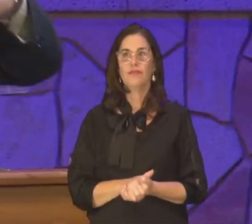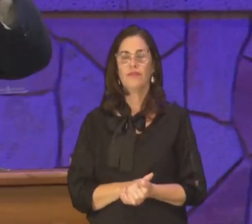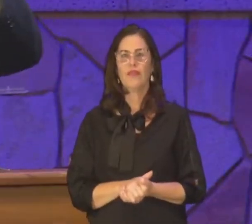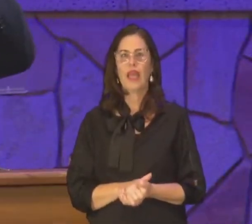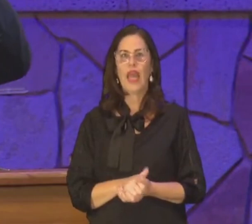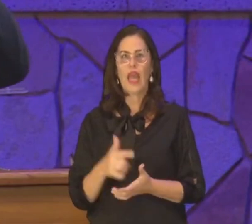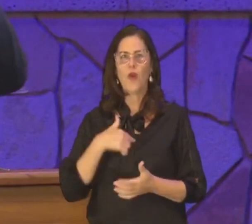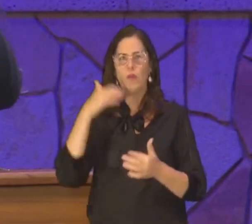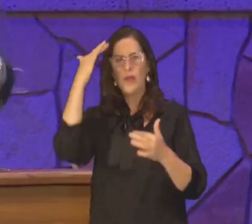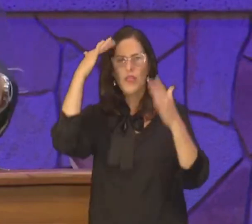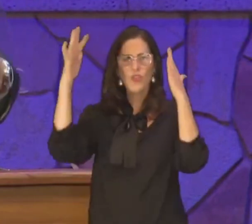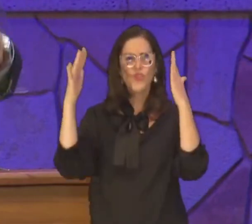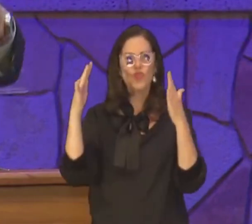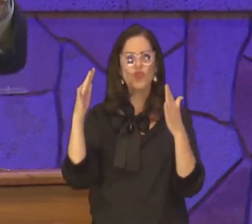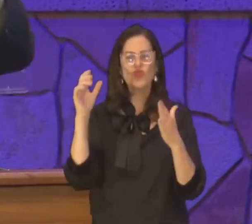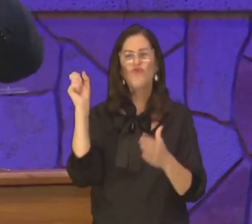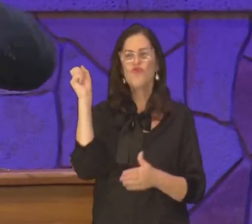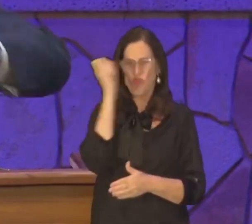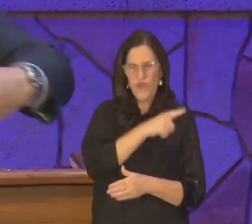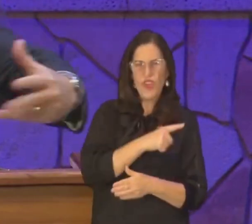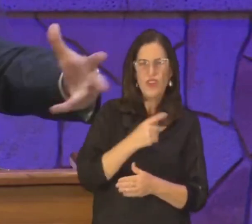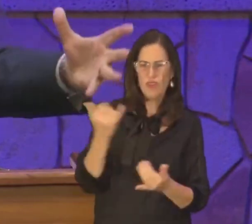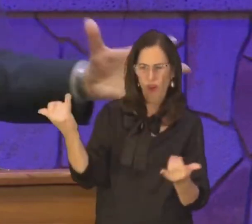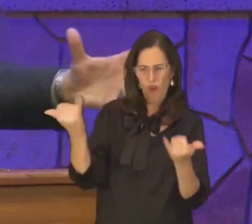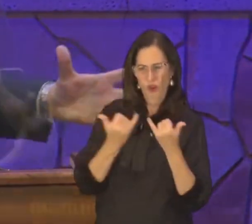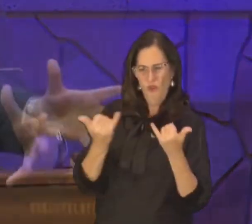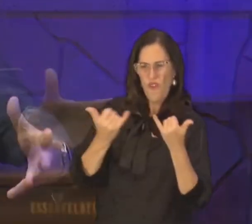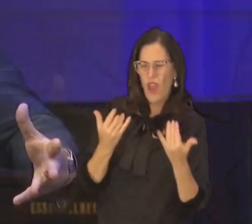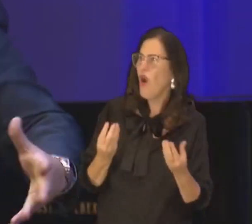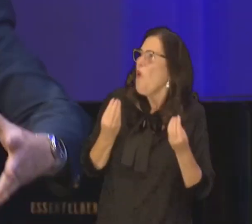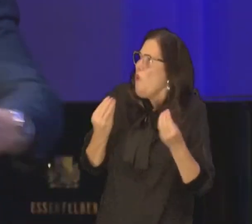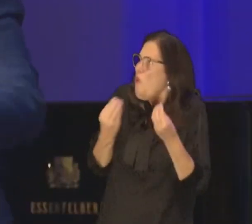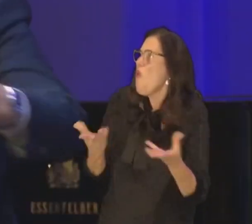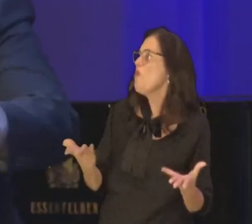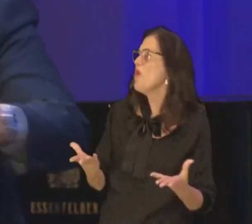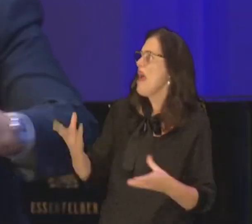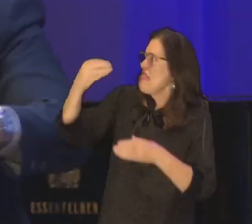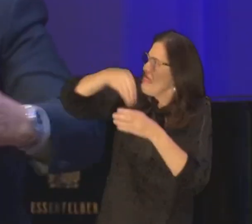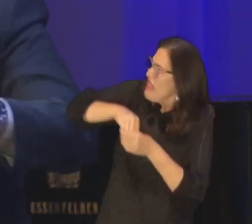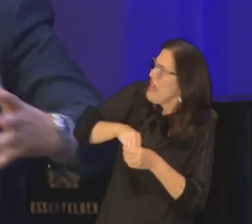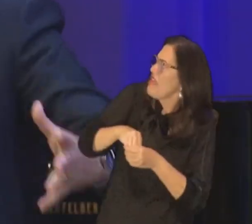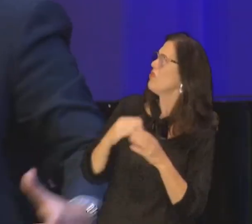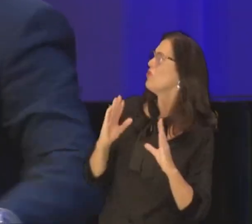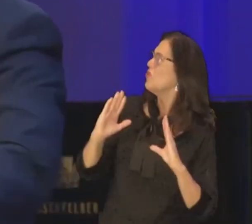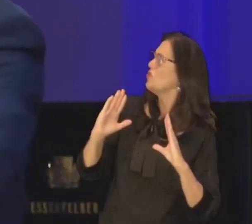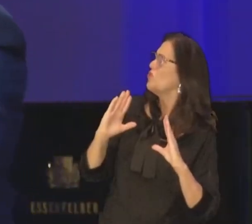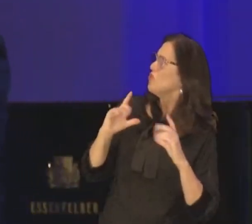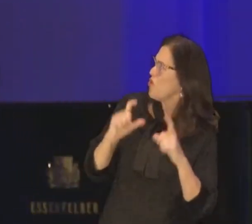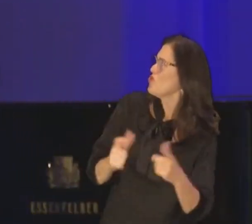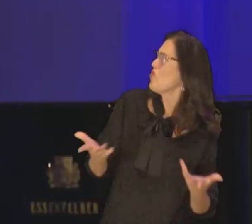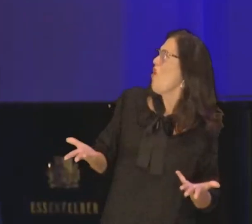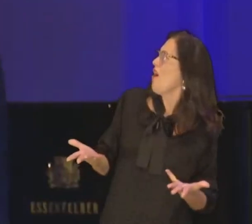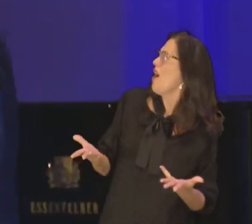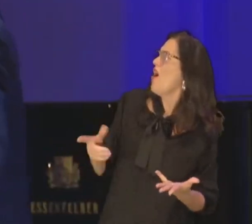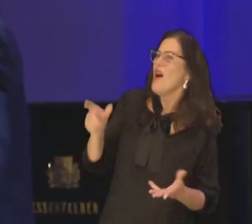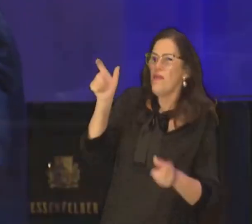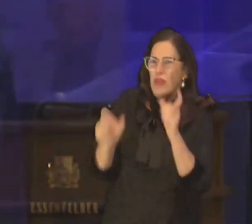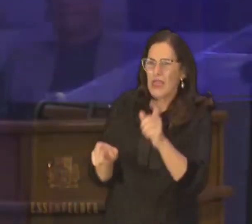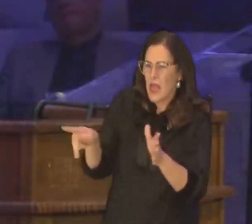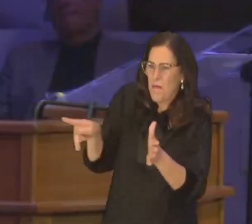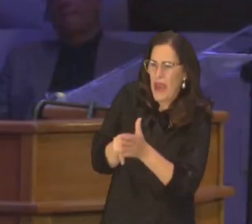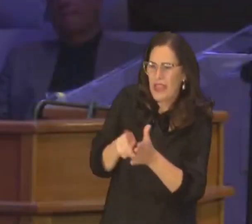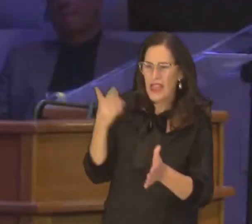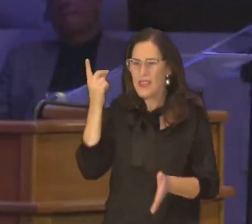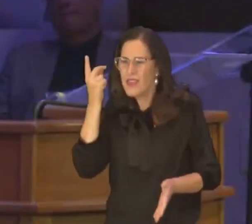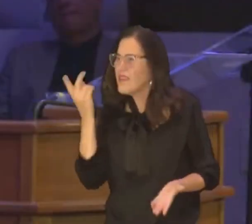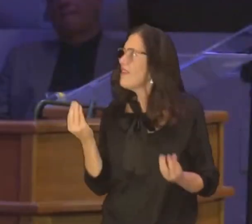Imagino que deva ter sido muito duro eles ouvirem isso. Como assim, Senhor? Dentro do nosso ambiente há aqueles que são da sinagoga